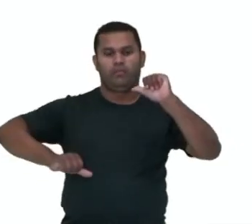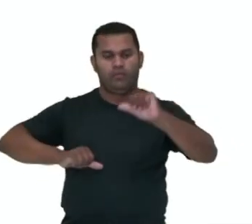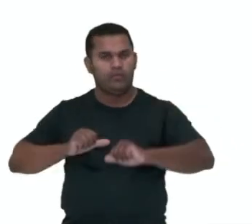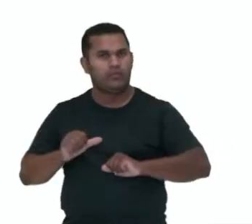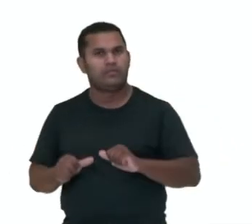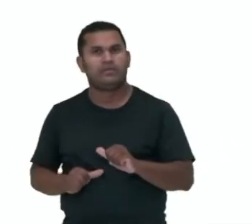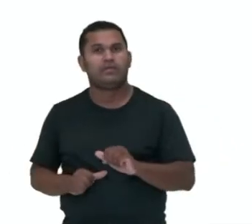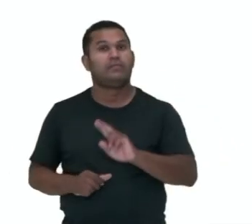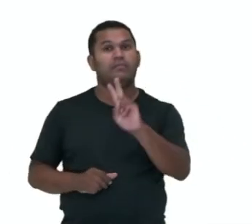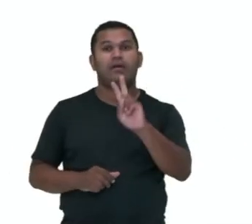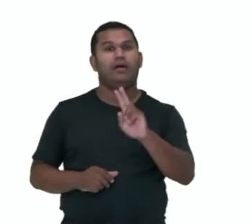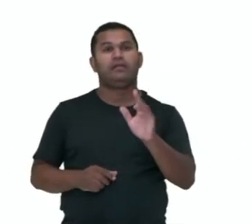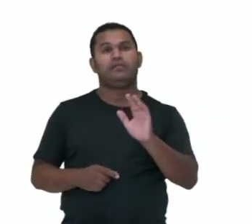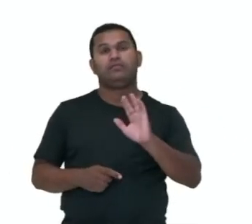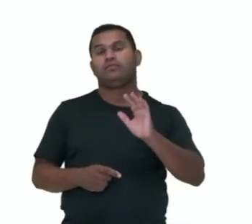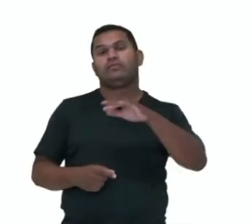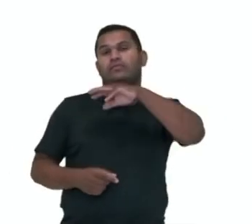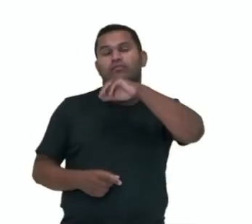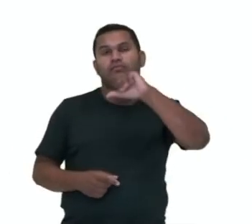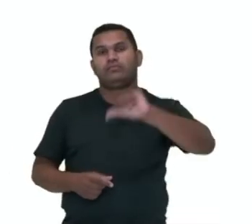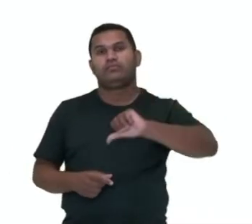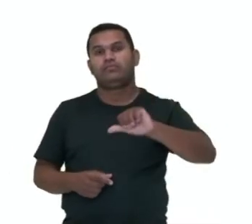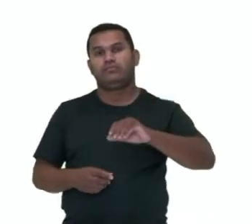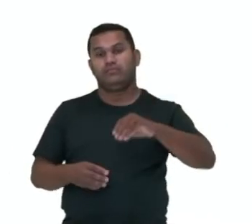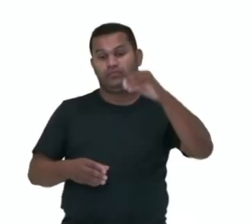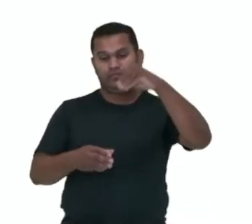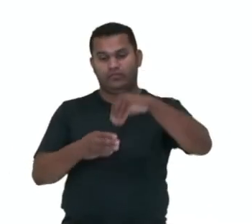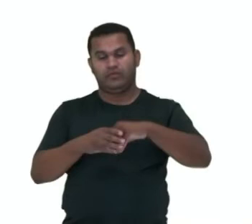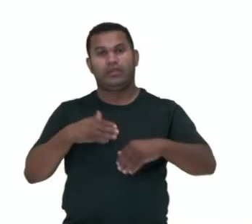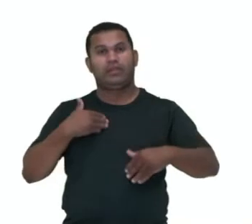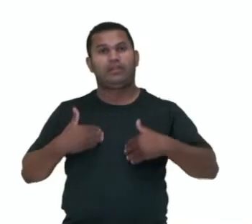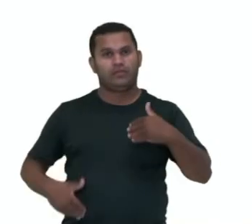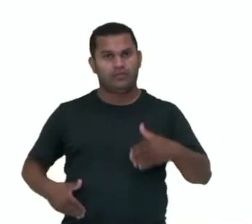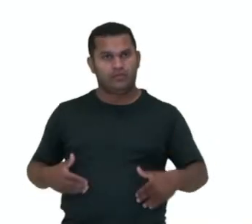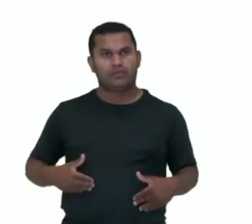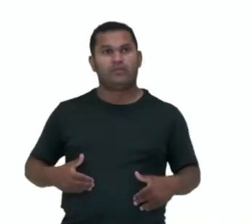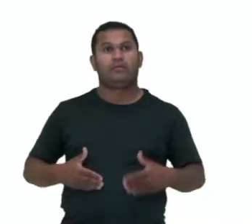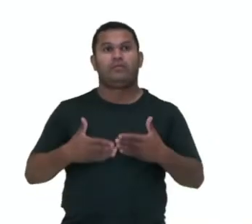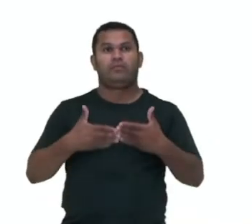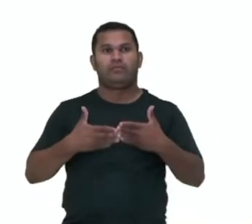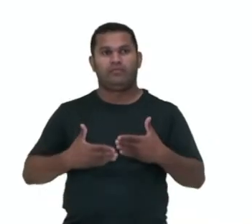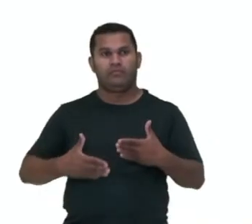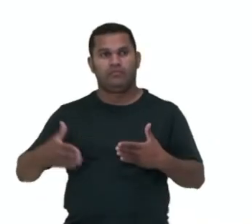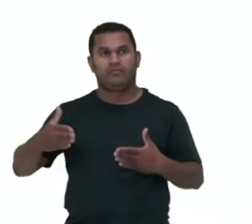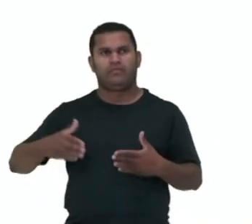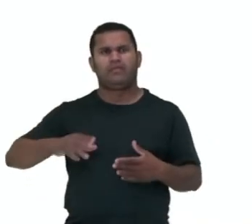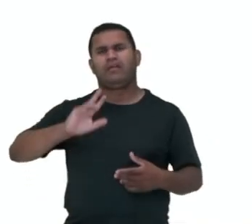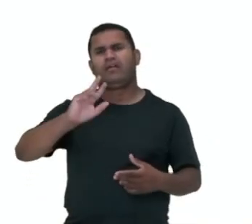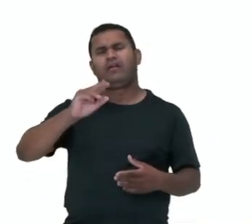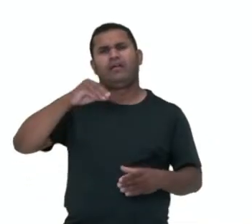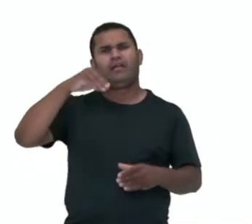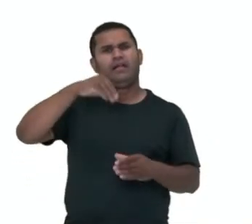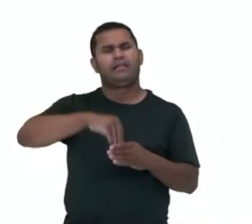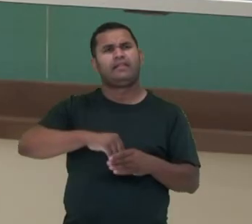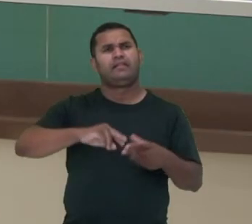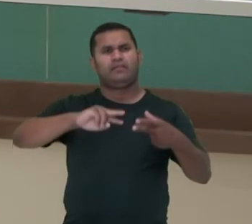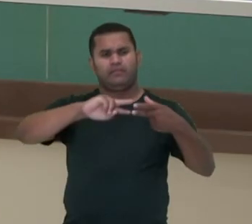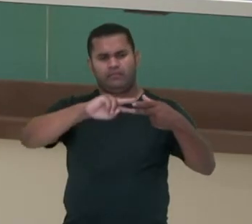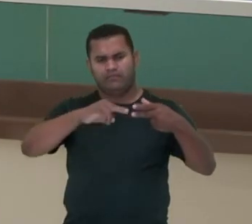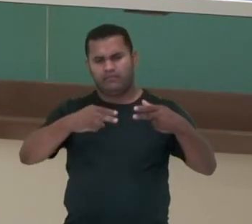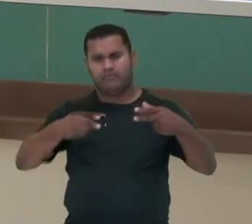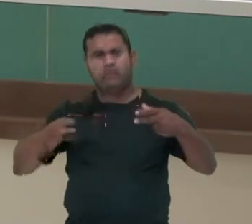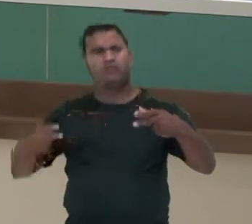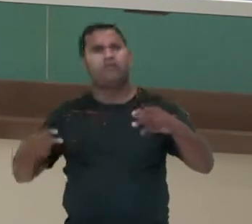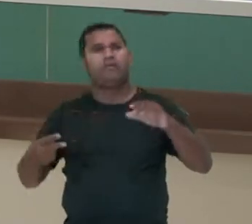termo metilação. A metilação do DNA e das histonas, o que são as histonas, gente? As histonas são aquelas proteínas onde